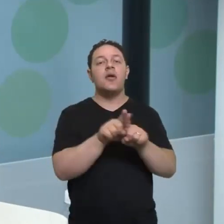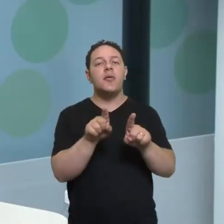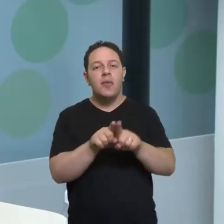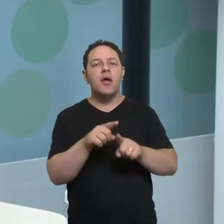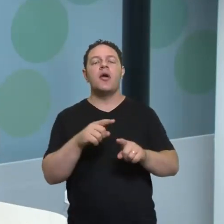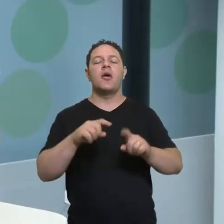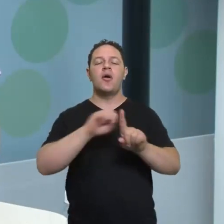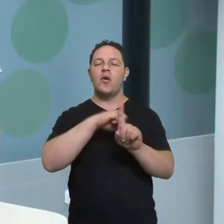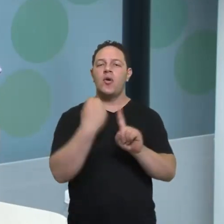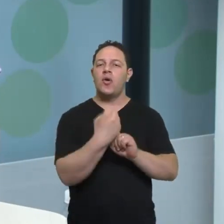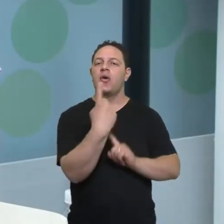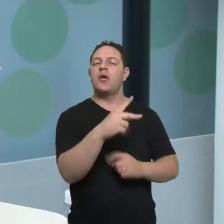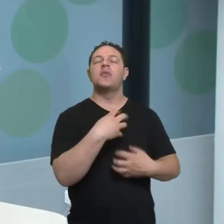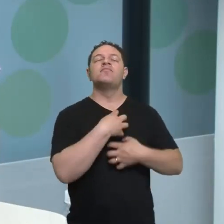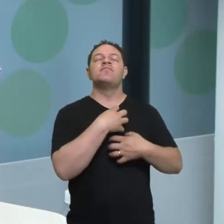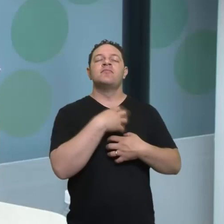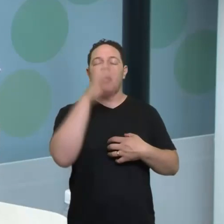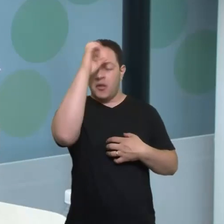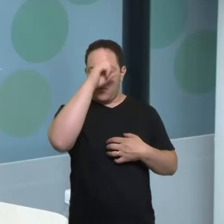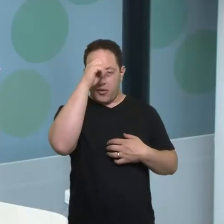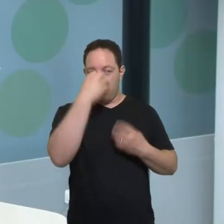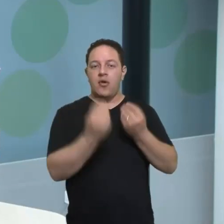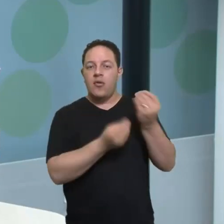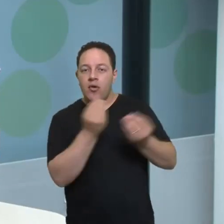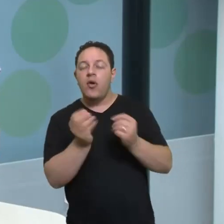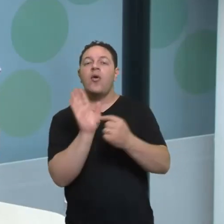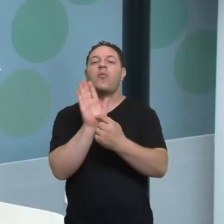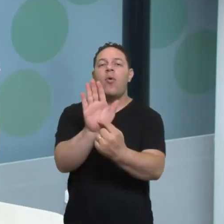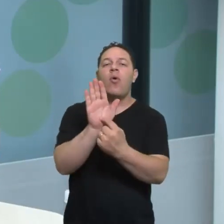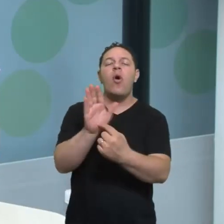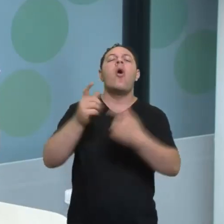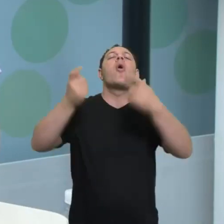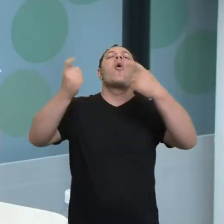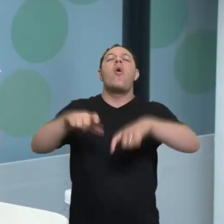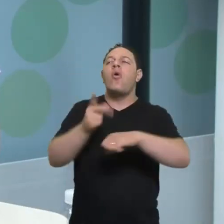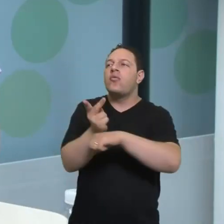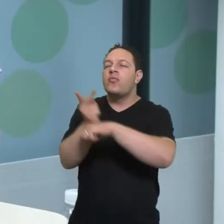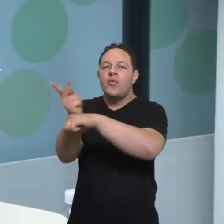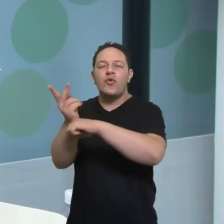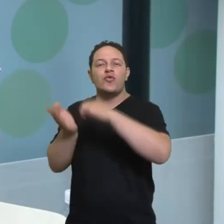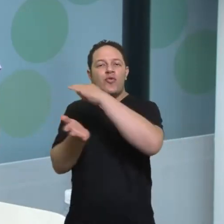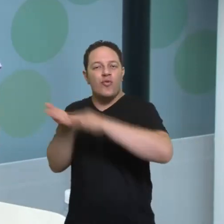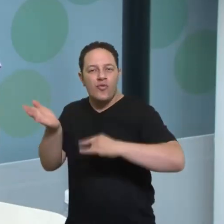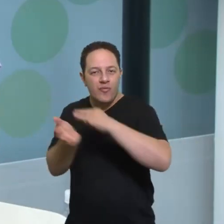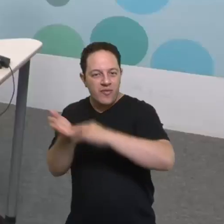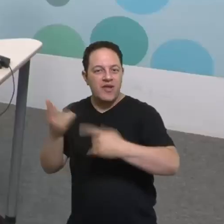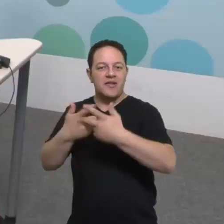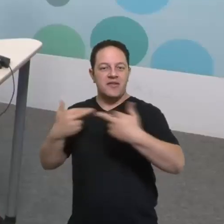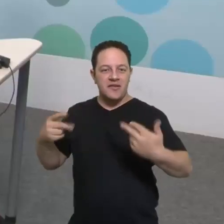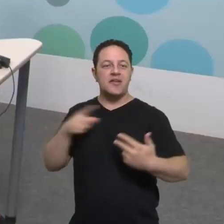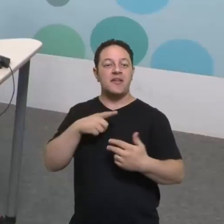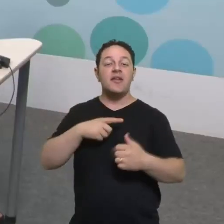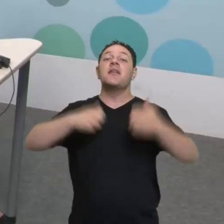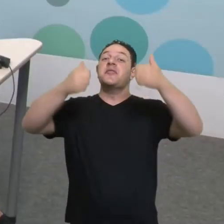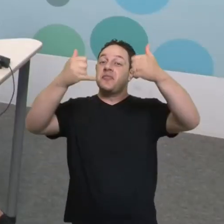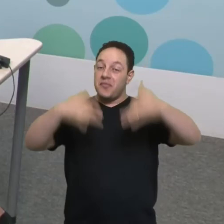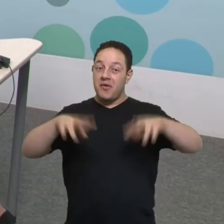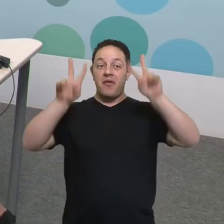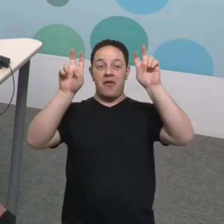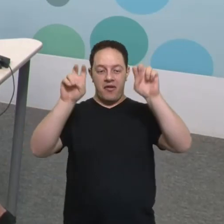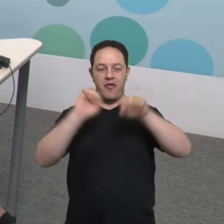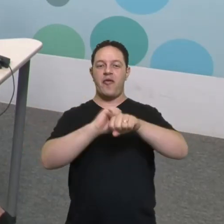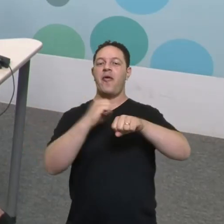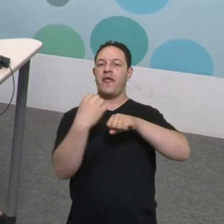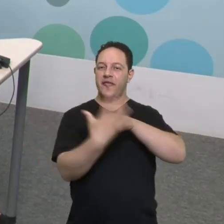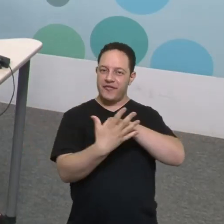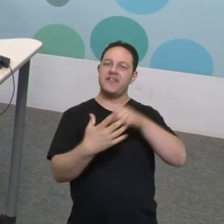das competências socioemocionais mostramos a onde estão os documentos as formações para contribuir com vocês e Falamos